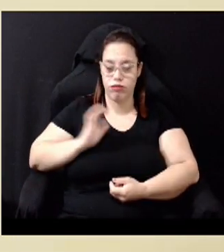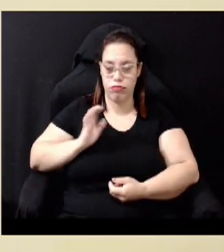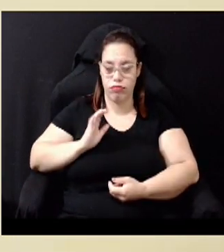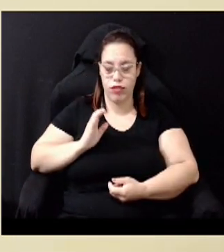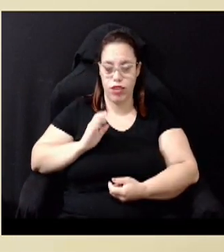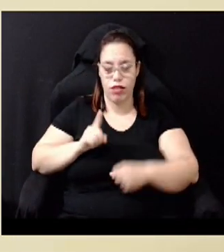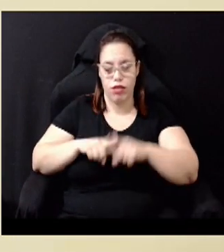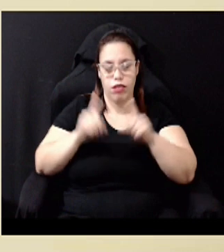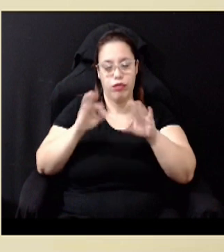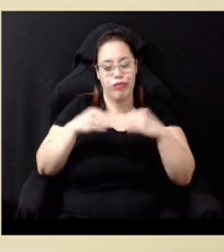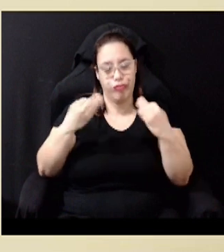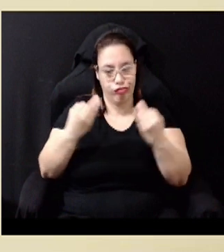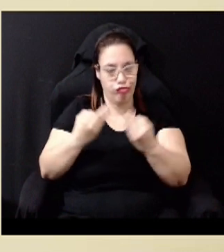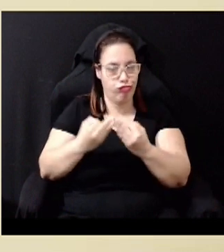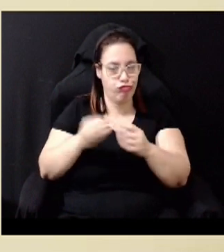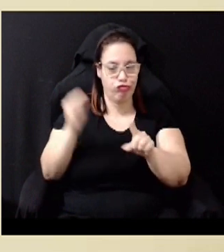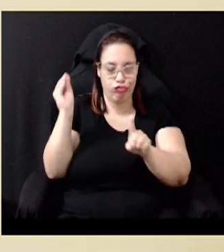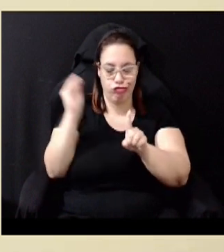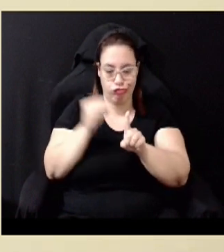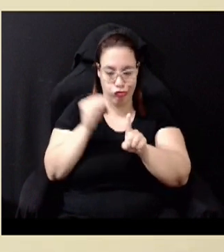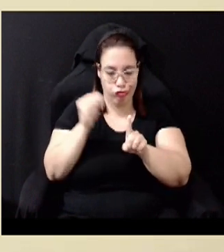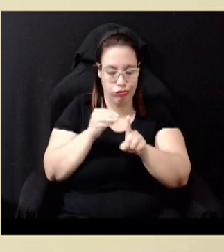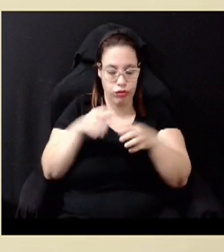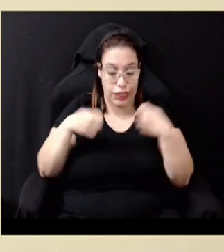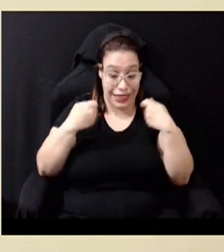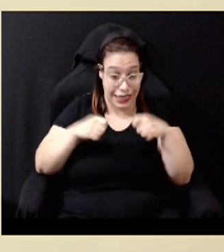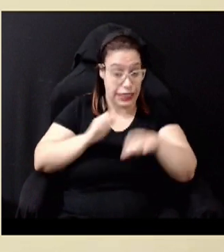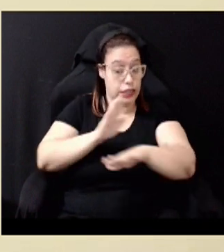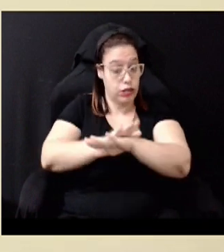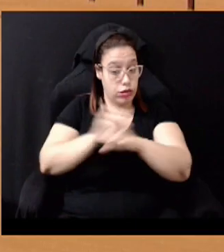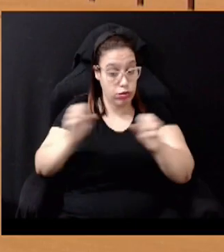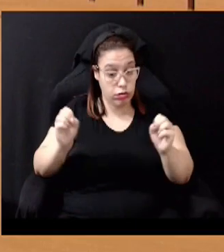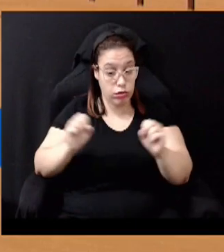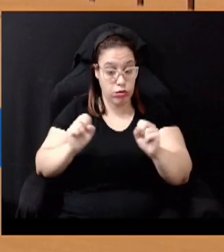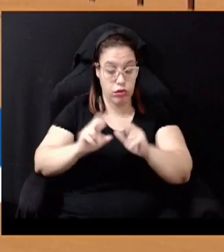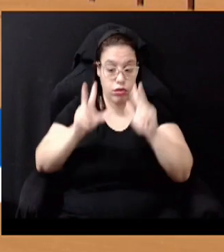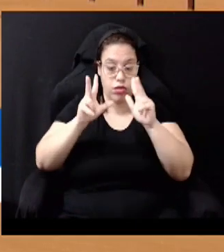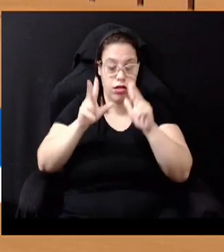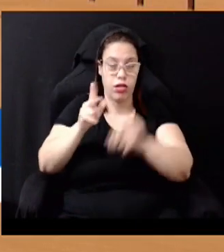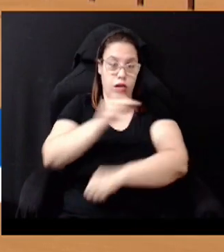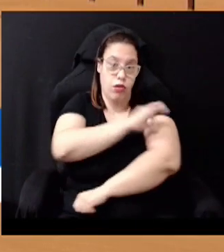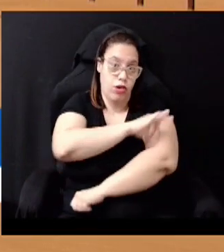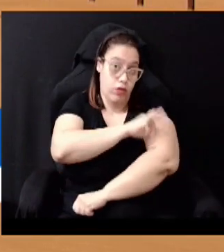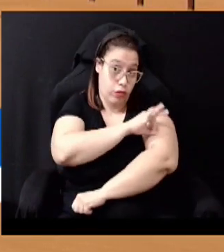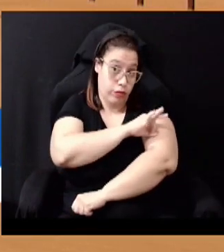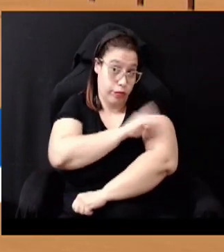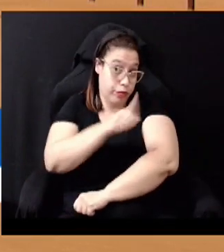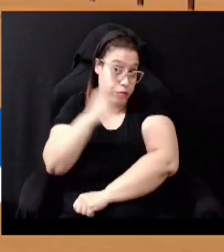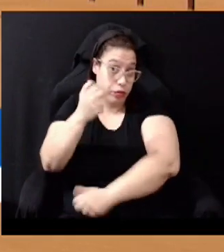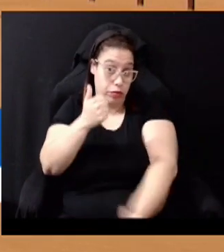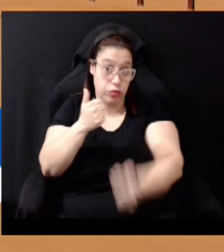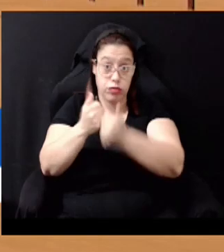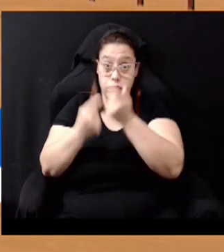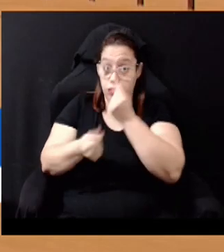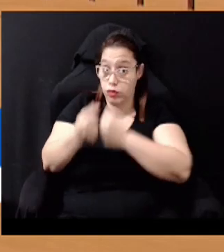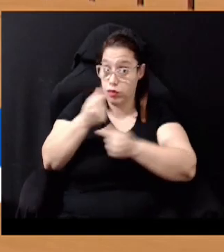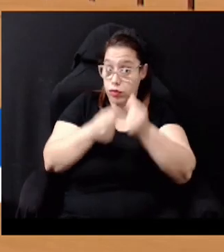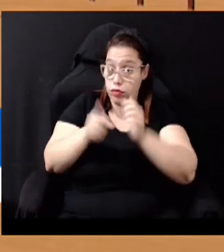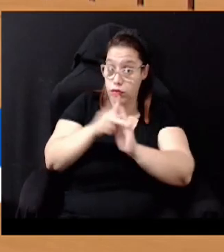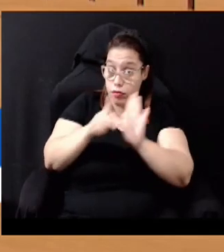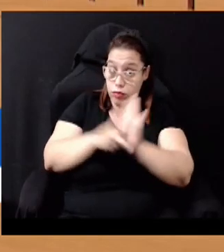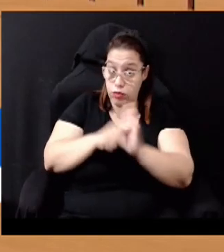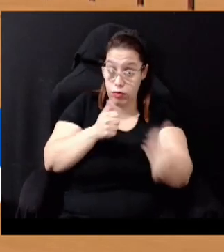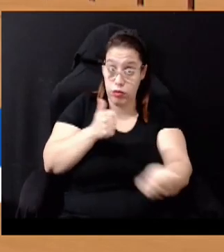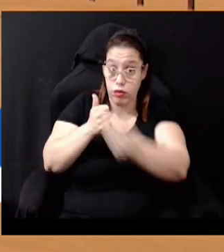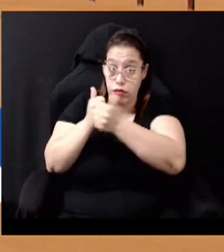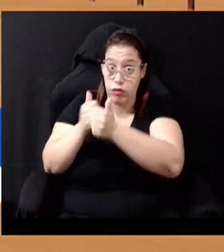famílias vivendo numa situação que precisa da atenção e do socorro da Prefeitura. Além do suporte de renda, o programa auxilia pessoas